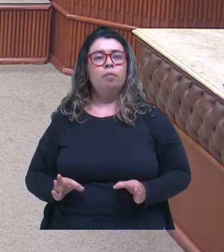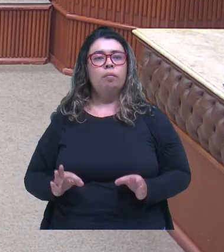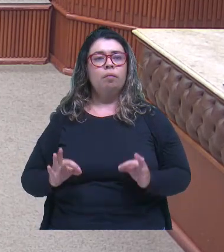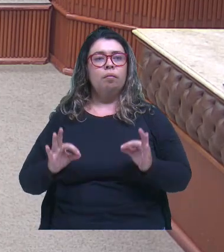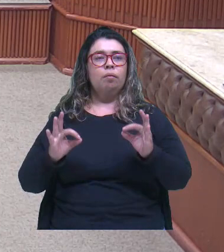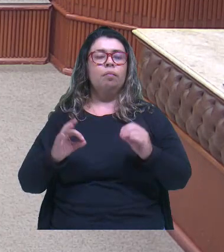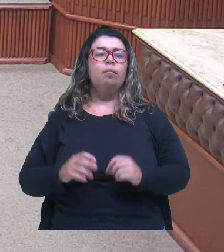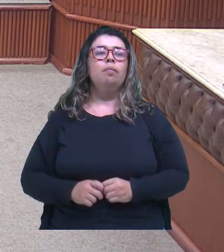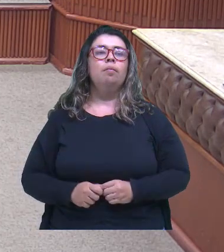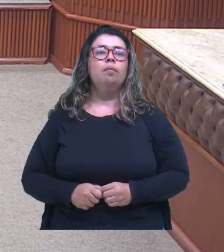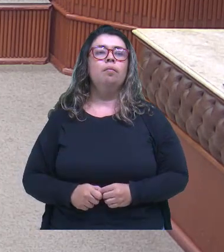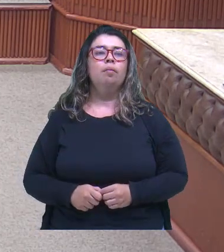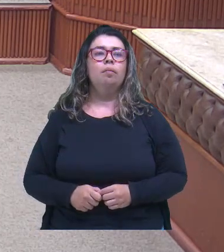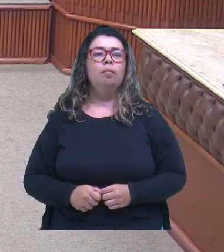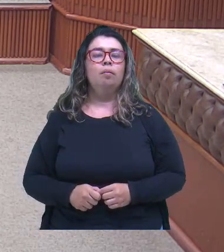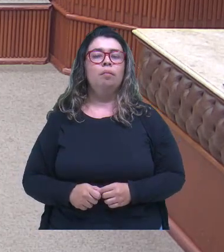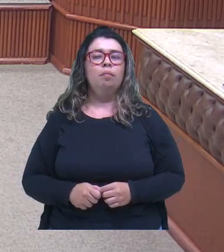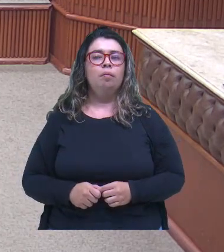e ele,